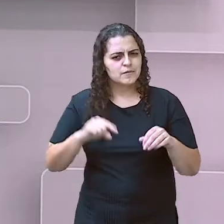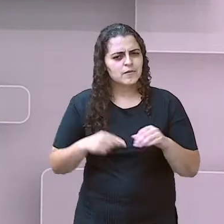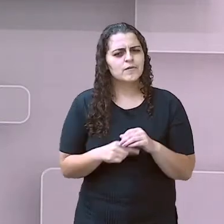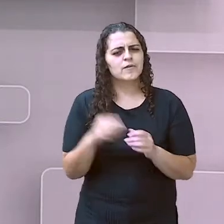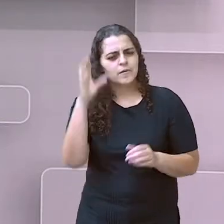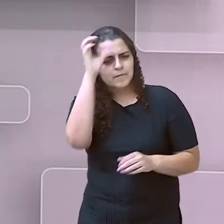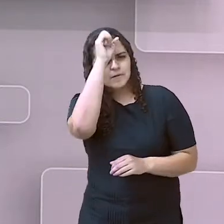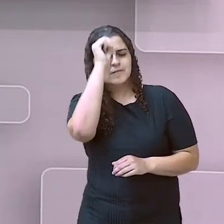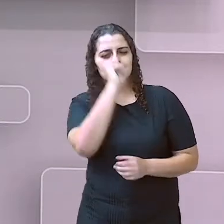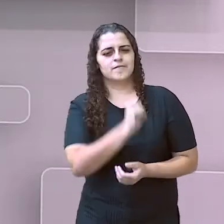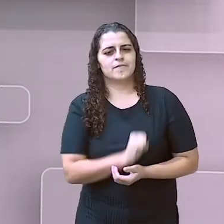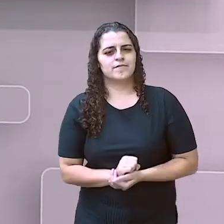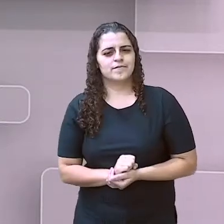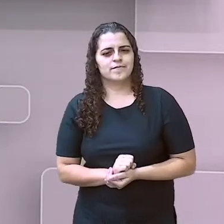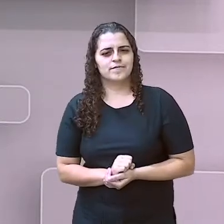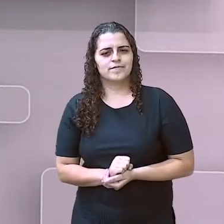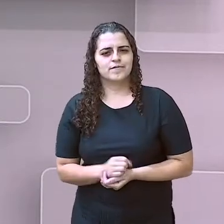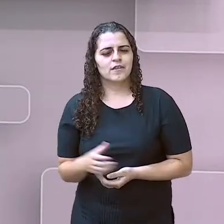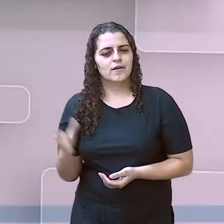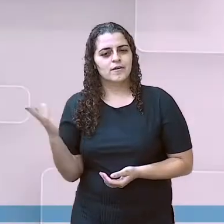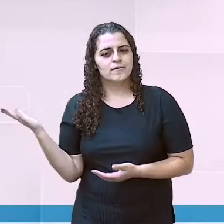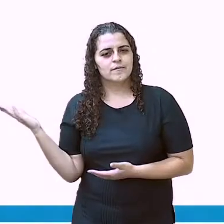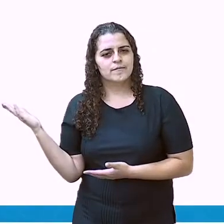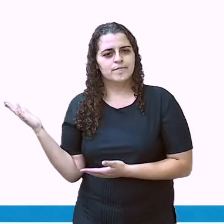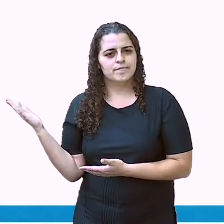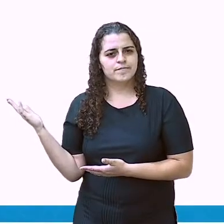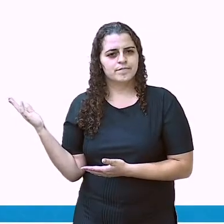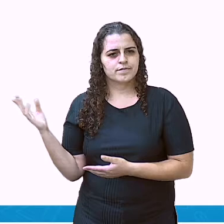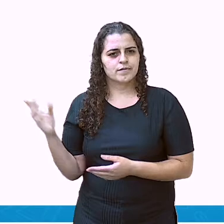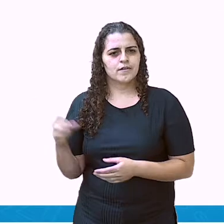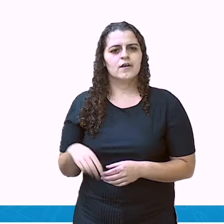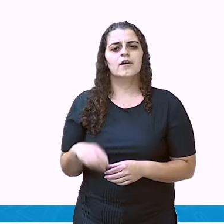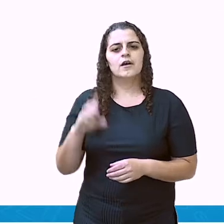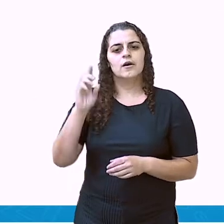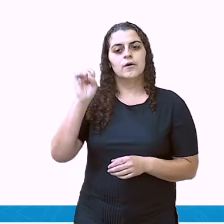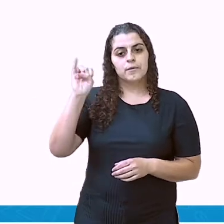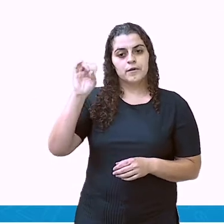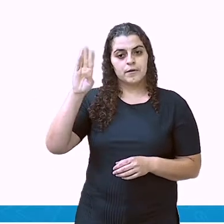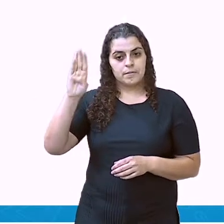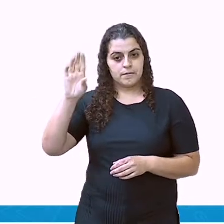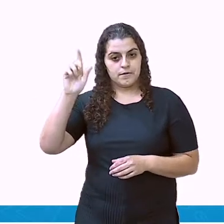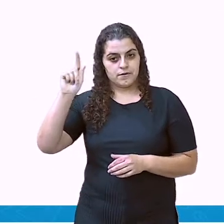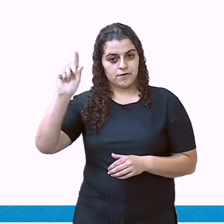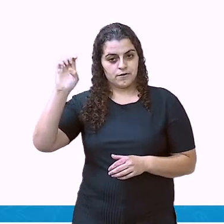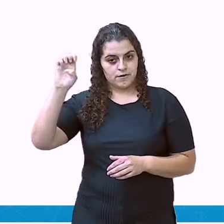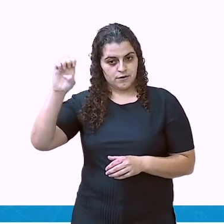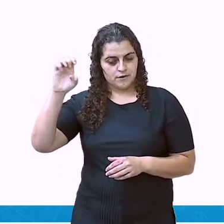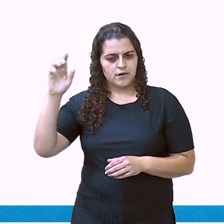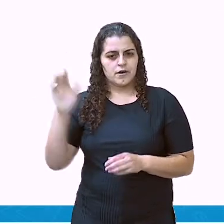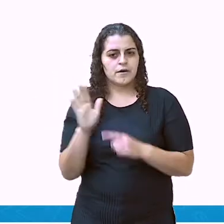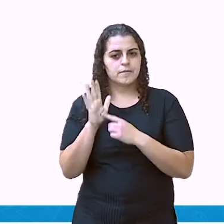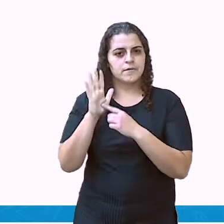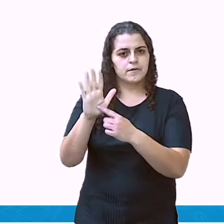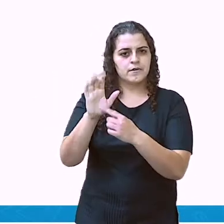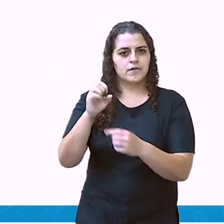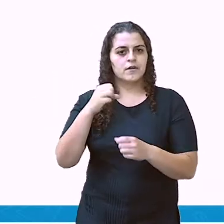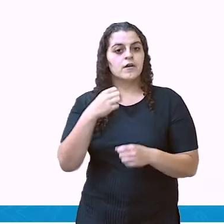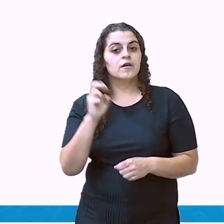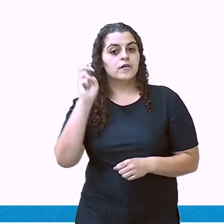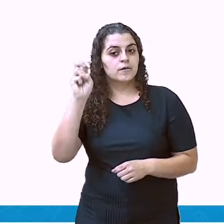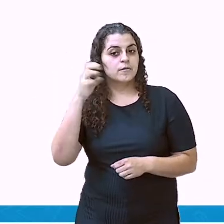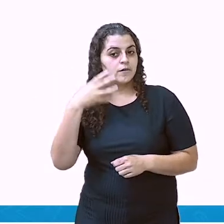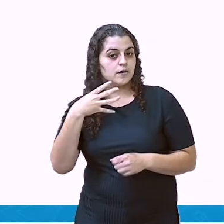aprofundar um pouco mais, ok? Vamos lá. Dados do IBGE mostram que 54%